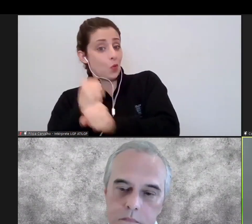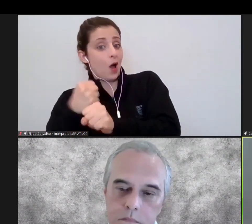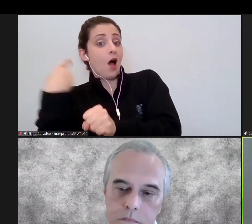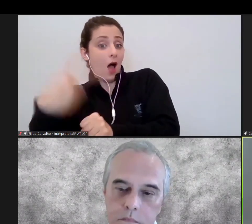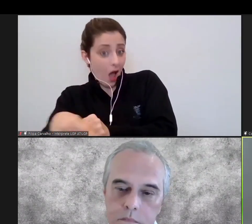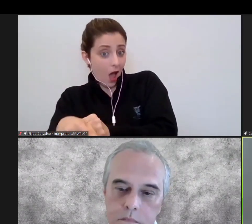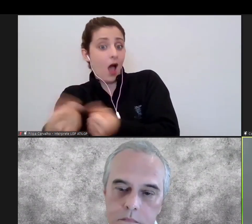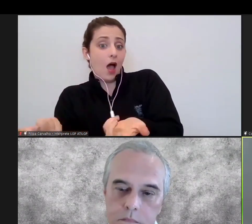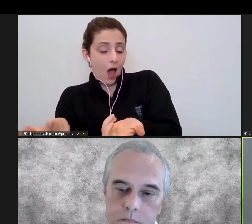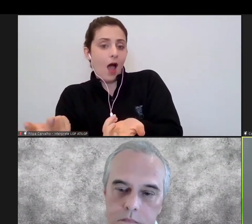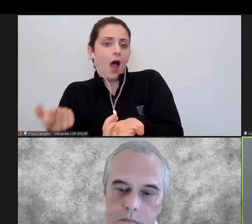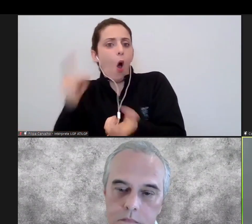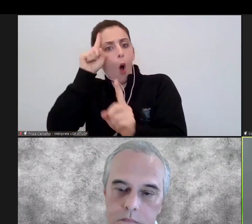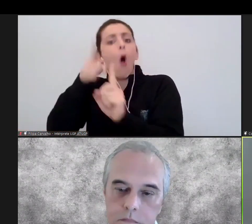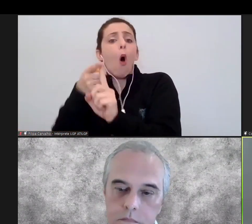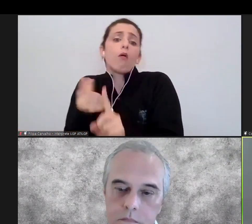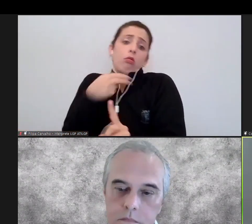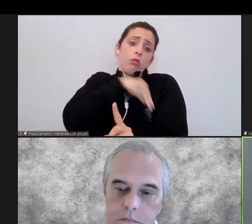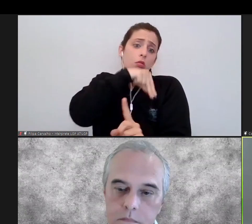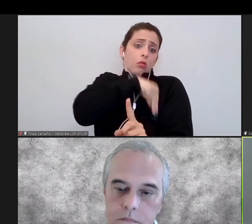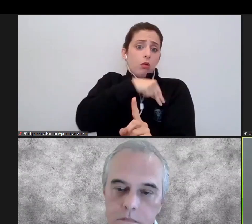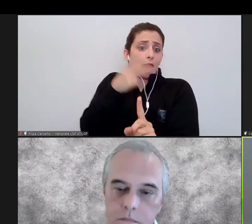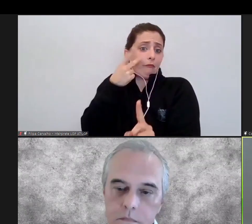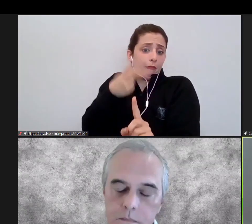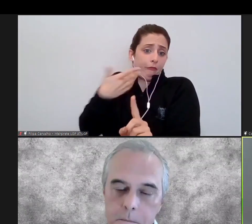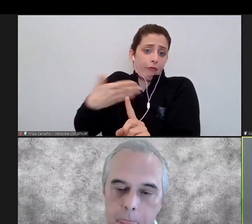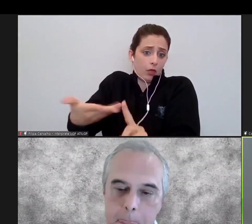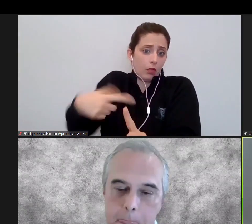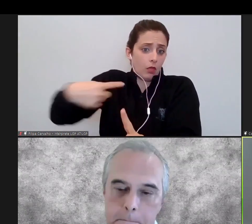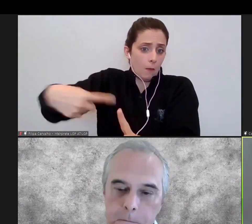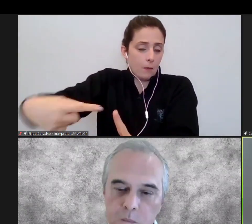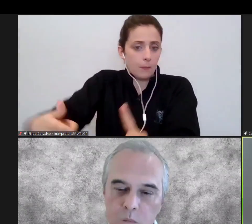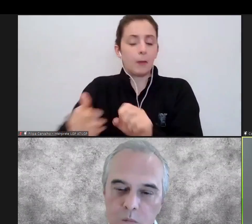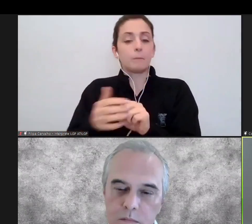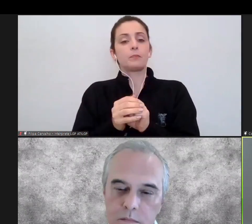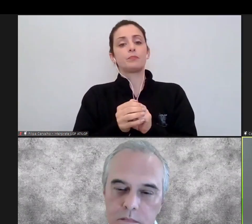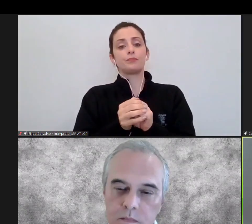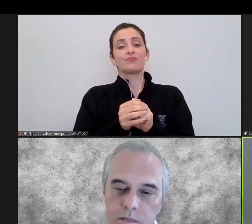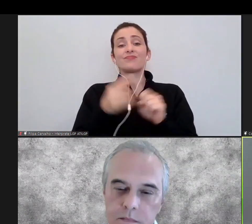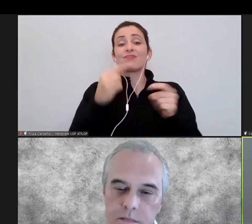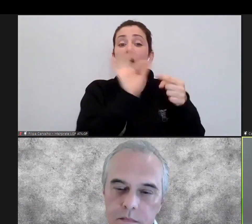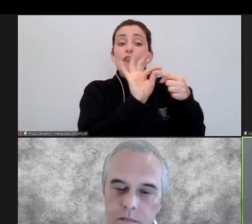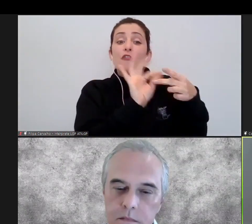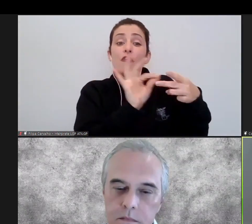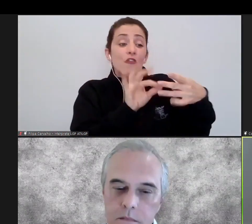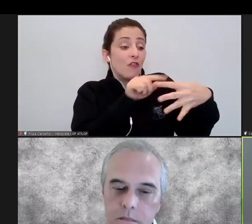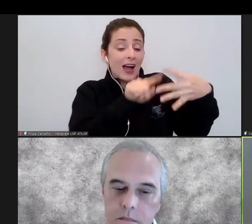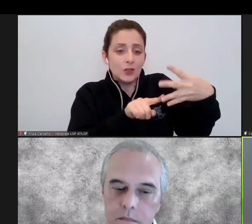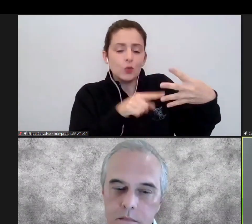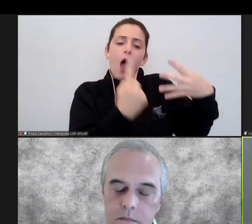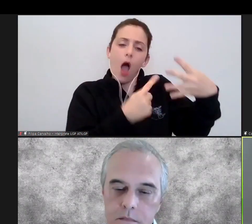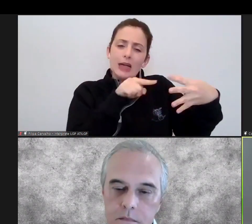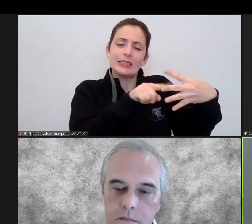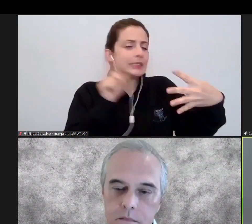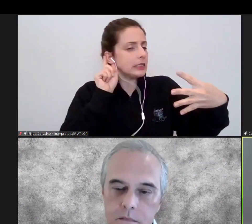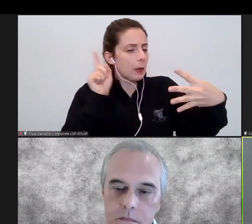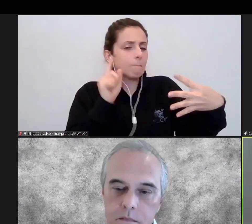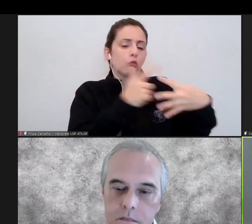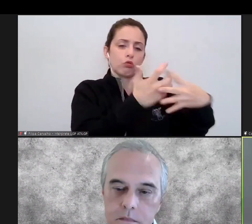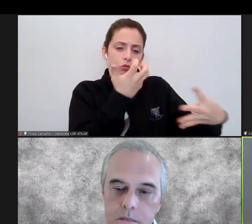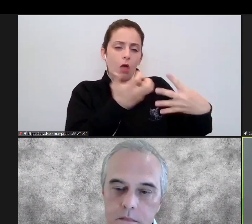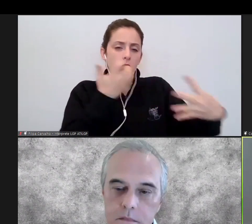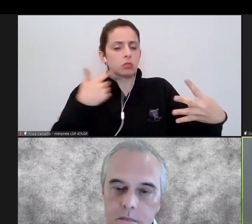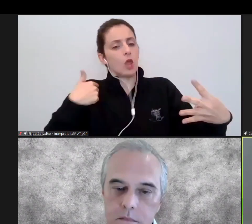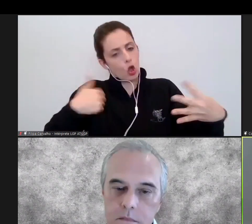aqui meios de subsistência e de sobrevivência. Alguns destes fatores que eu gostaria de referenciar aqui, porque acho que são importantes e eu vou referenciá-los